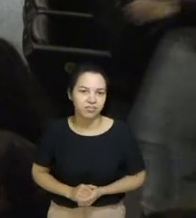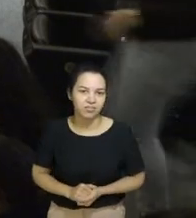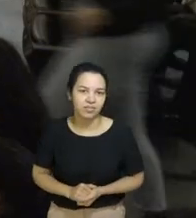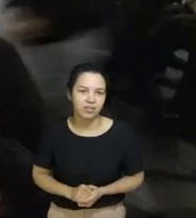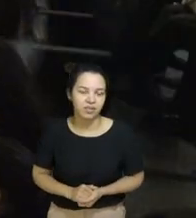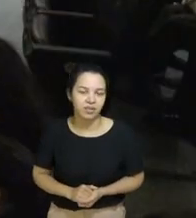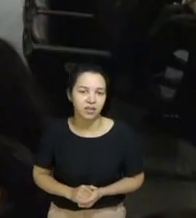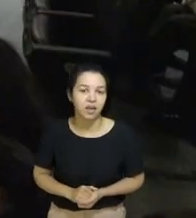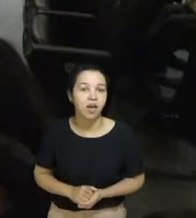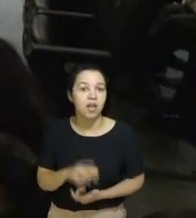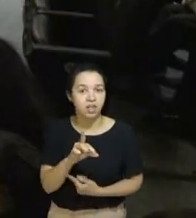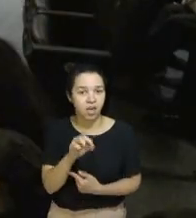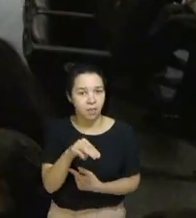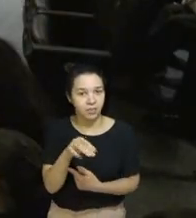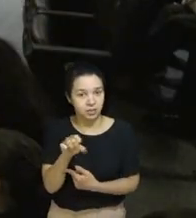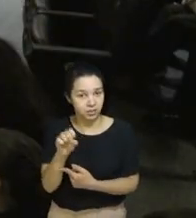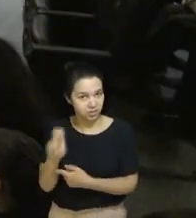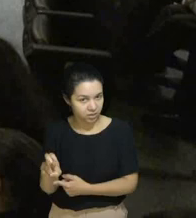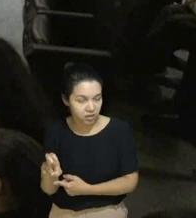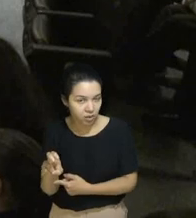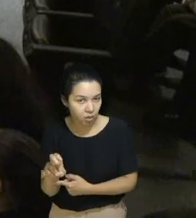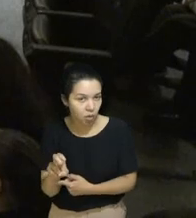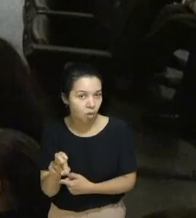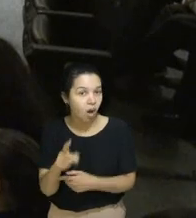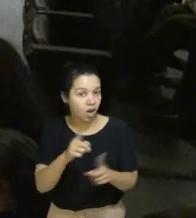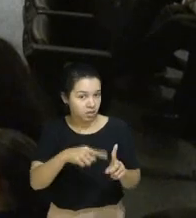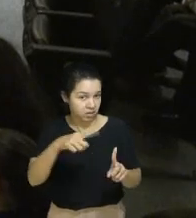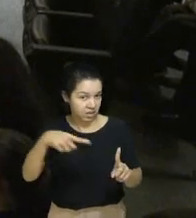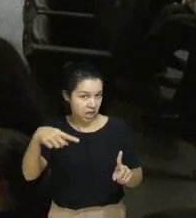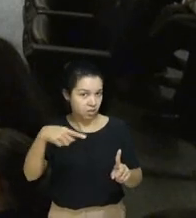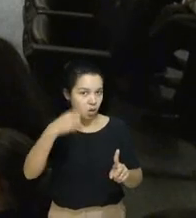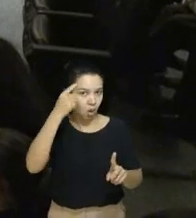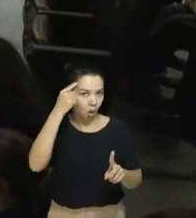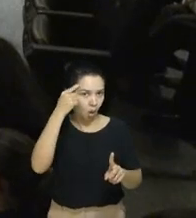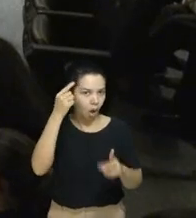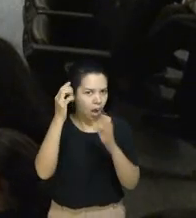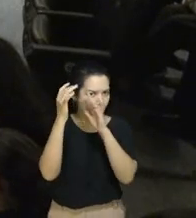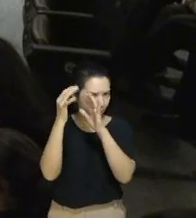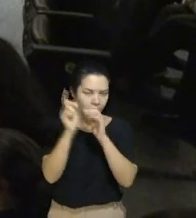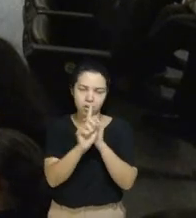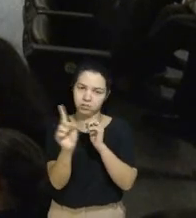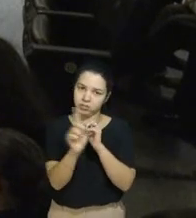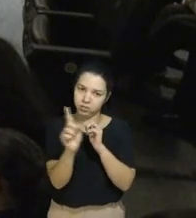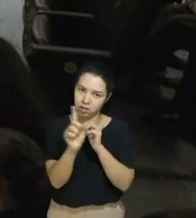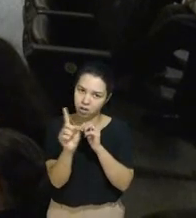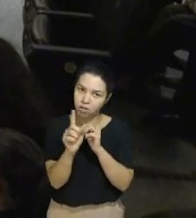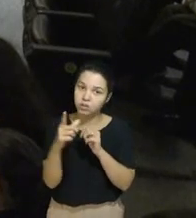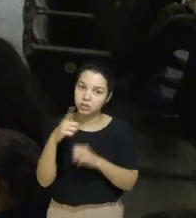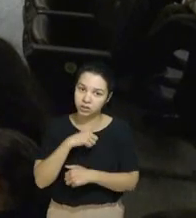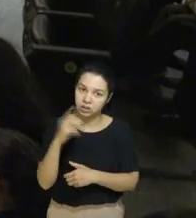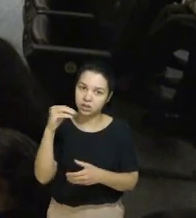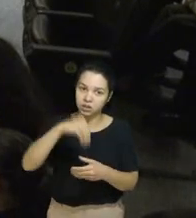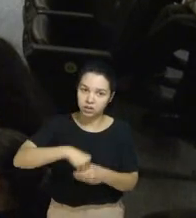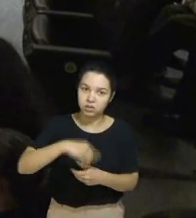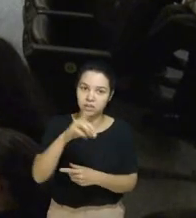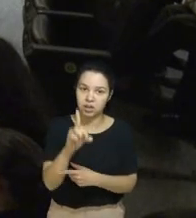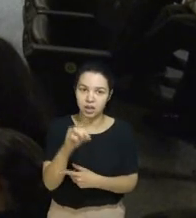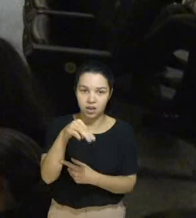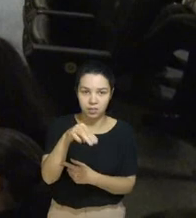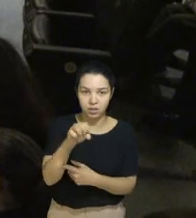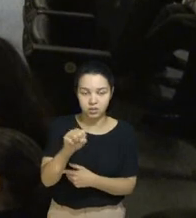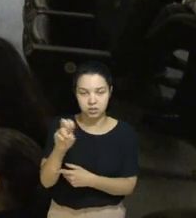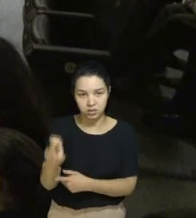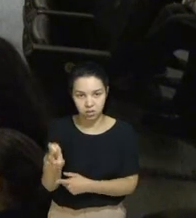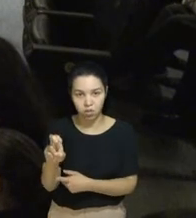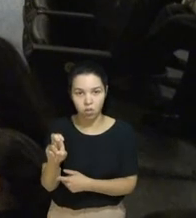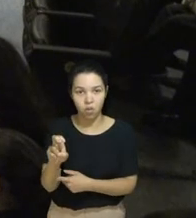faz esse alerta, tá? Não é um dado tirado da cabeça da gente, gente. Tem um dado dentro do DSM-5, fala que essas